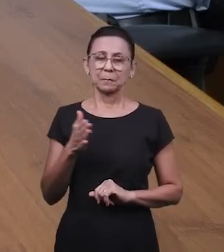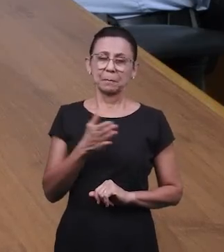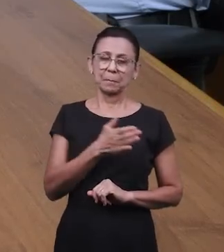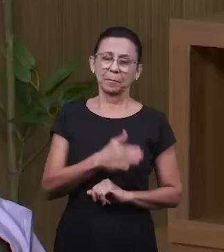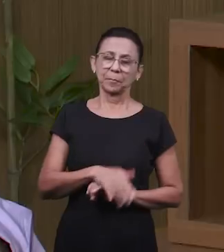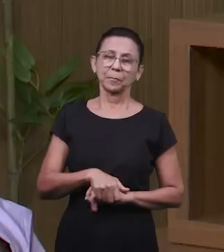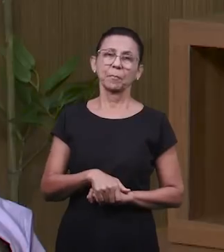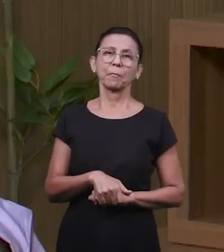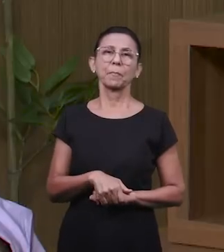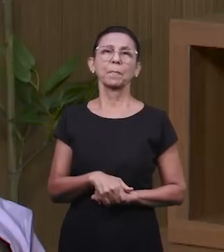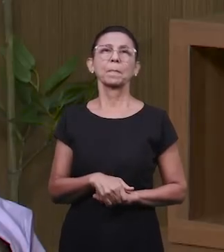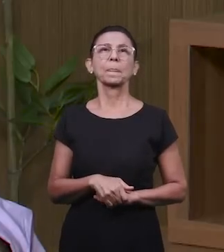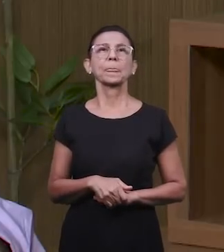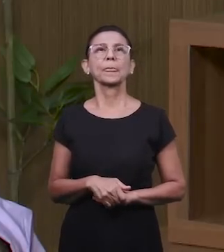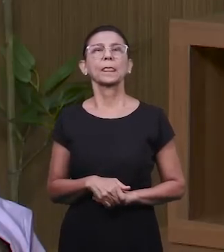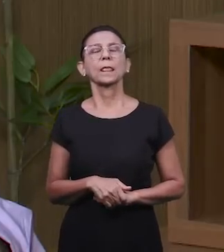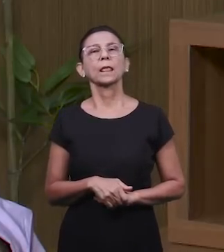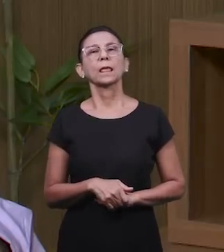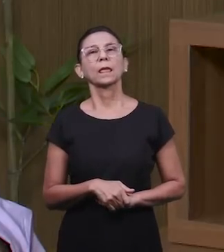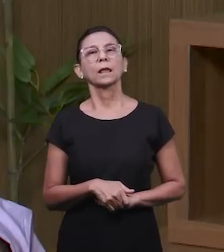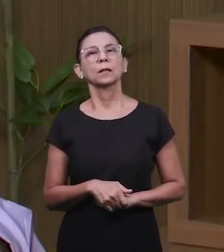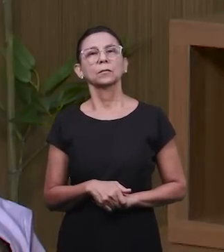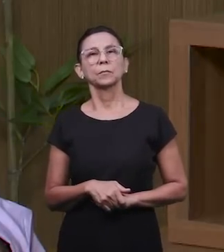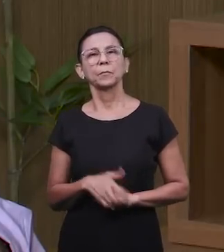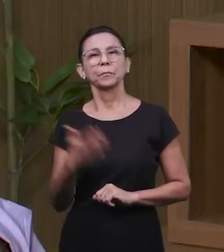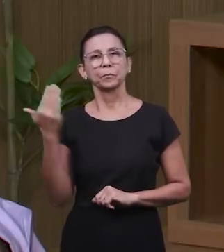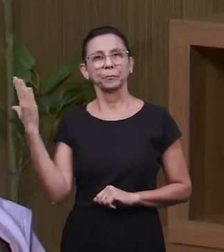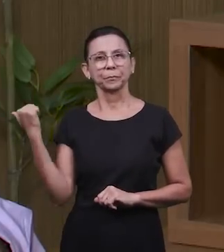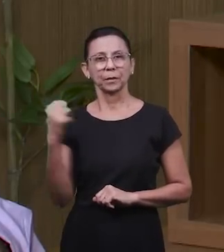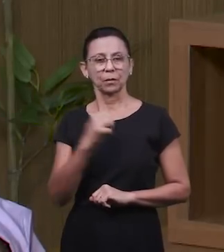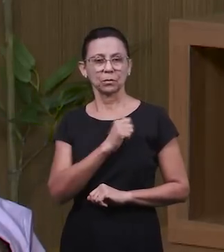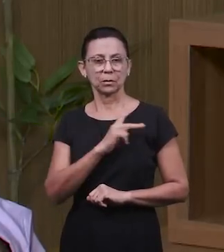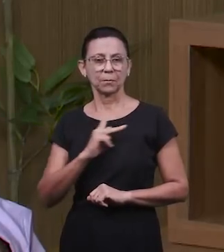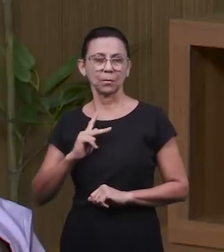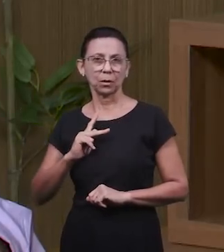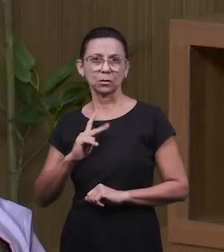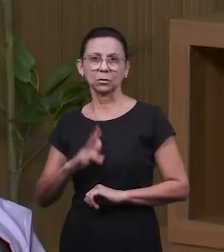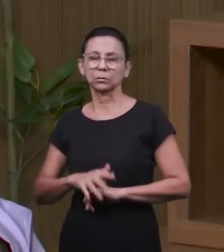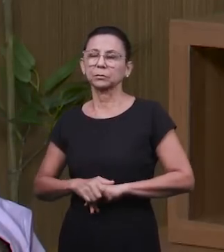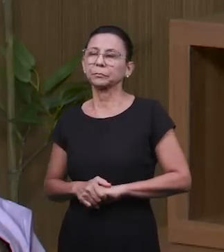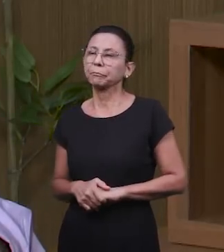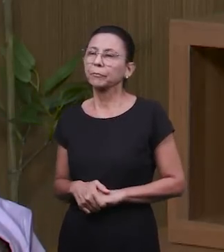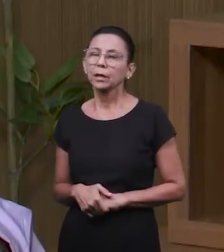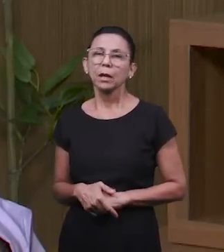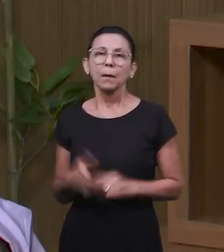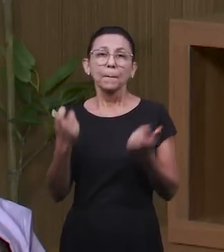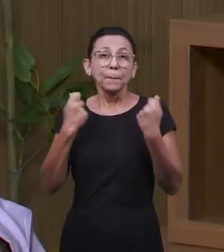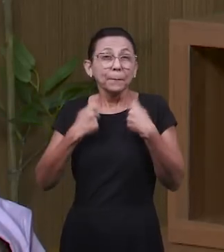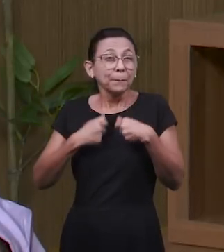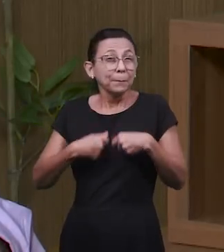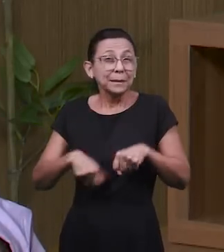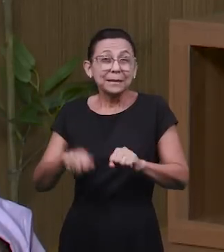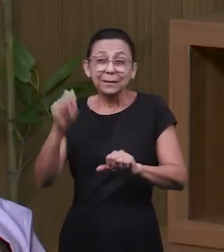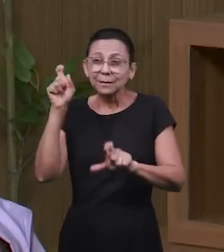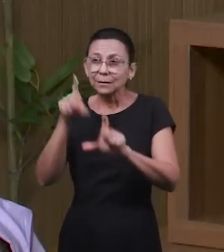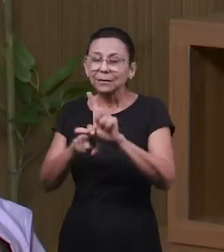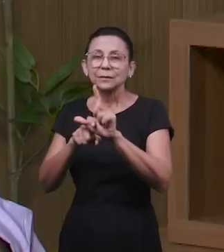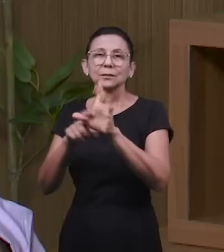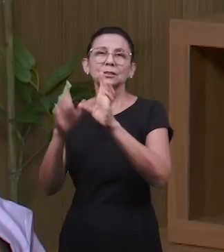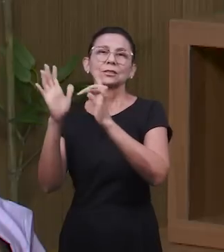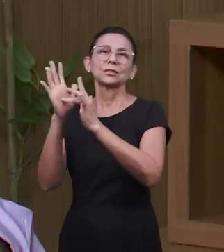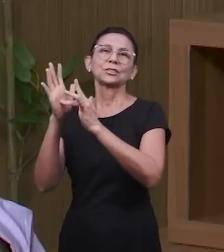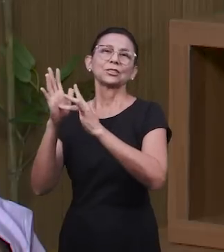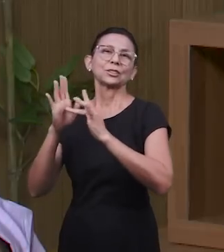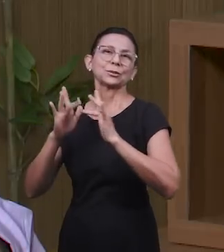seguinte: eles não eram nada sem Jesus. Eles não eram nada sem Jesus.